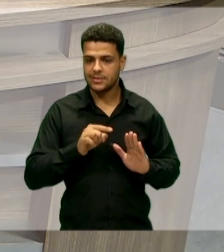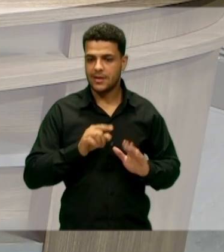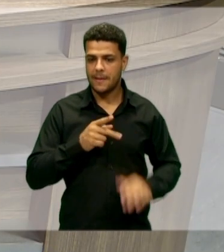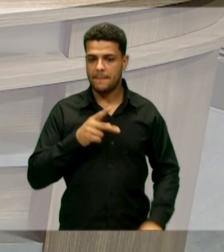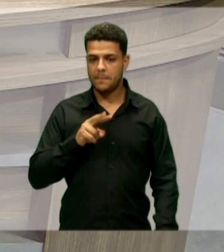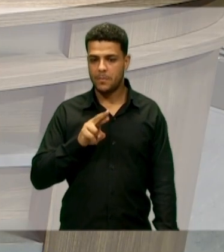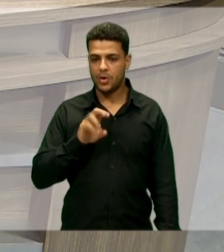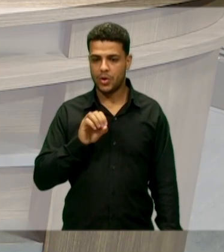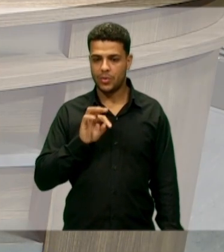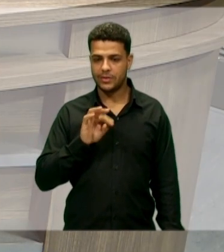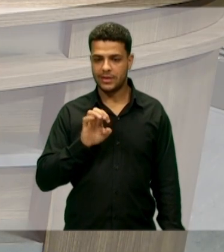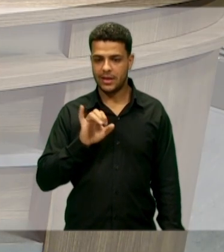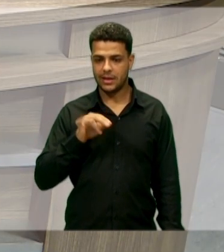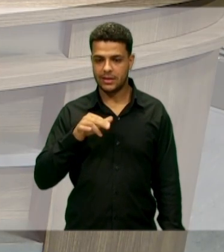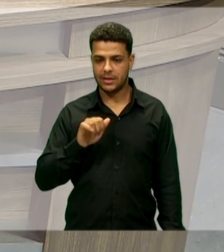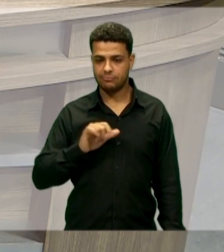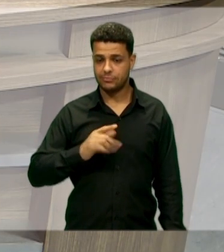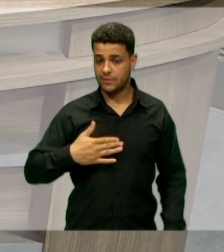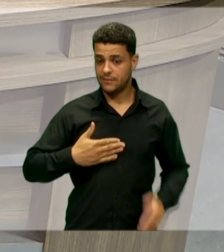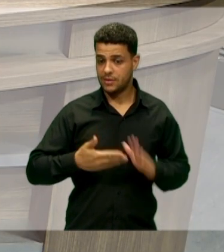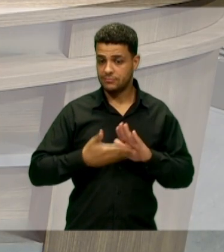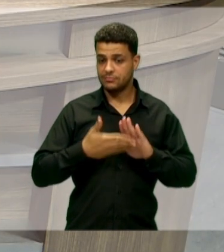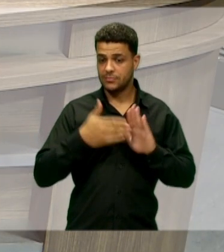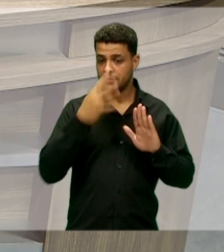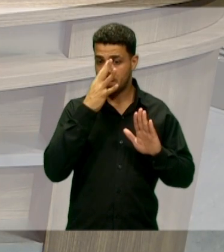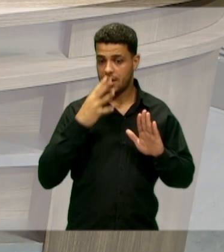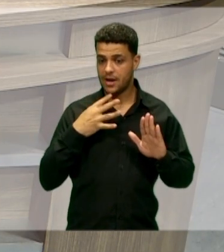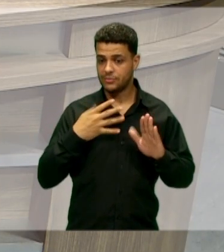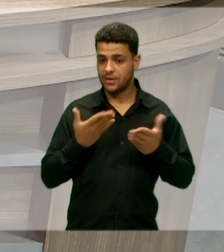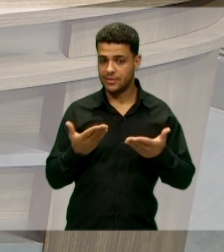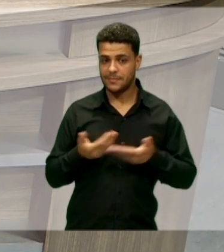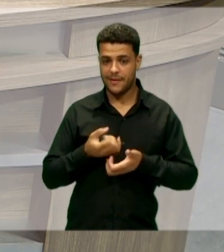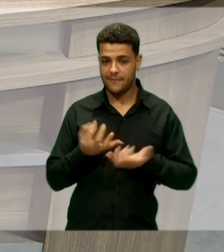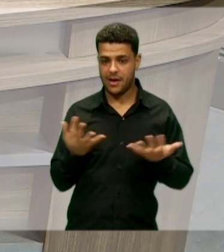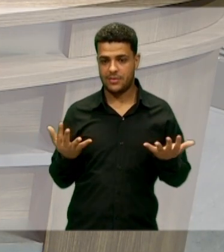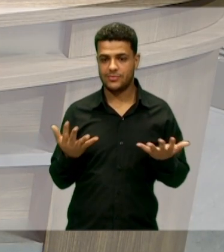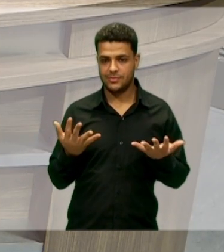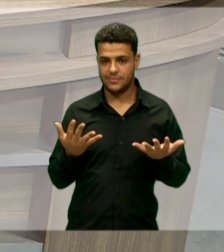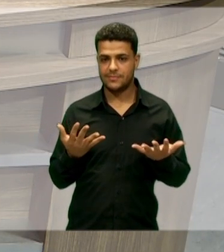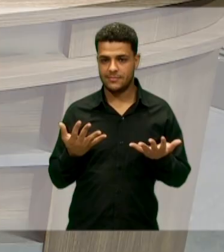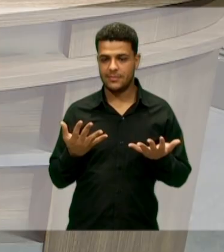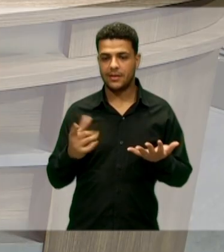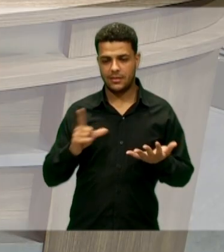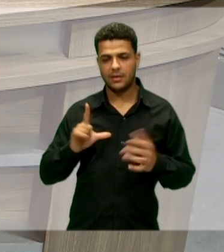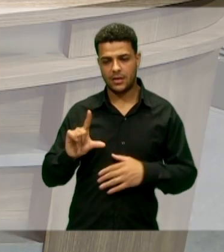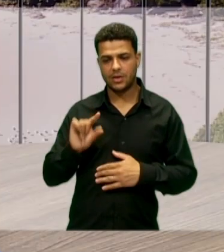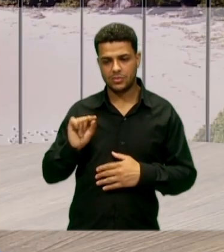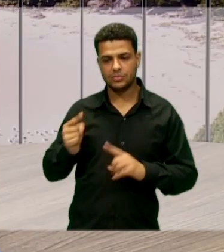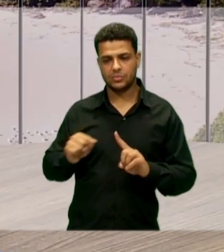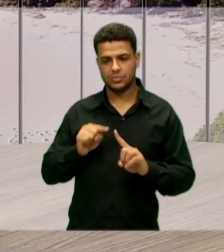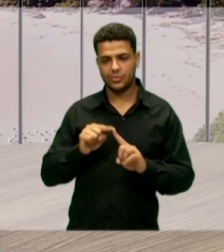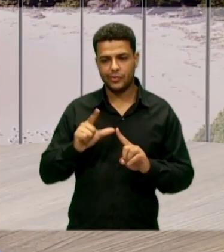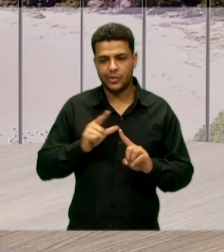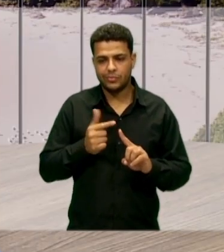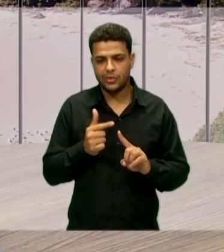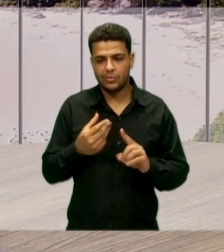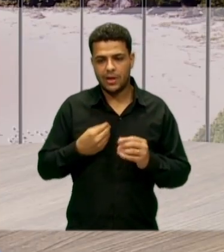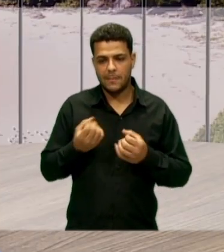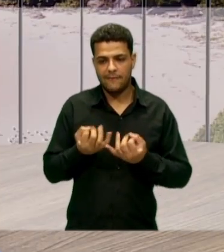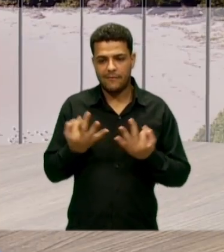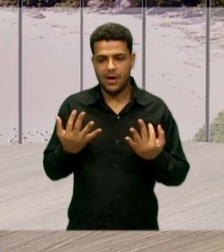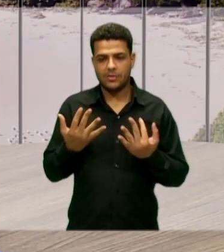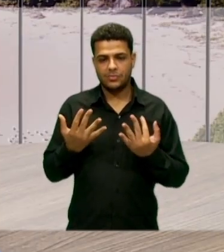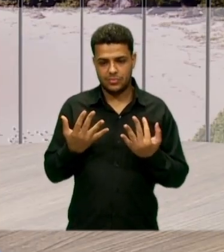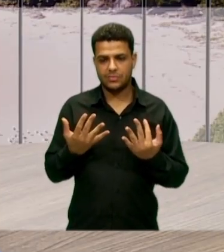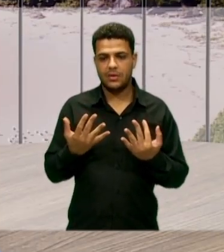E eu faço no meu laboratório aqui gratuitamente, né? Olha isso. Para diversos pacientes. Tem que ter indicação, não existe indicação para todos os tipos